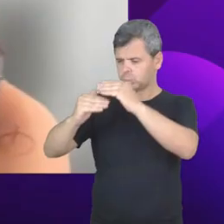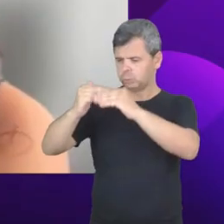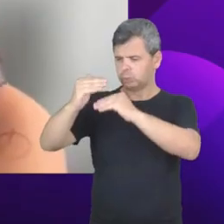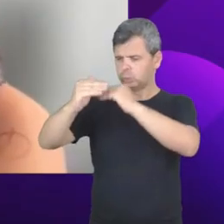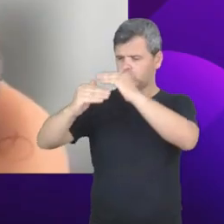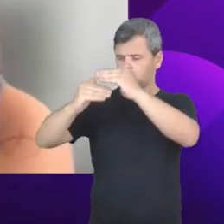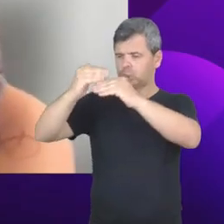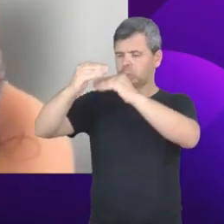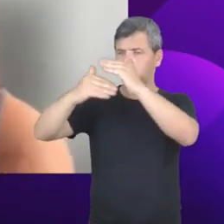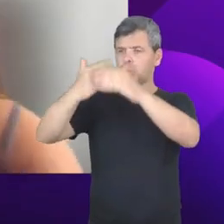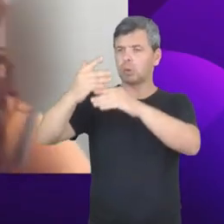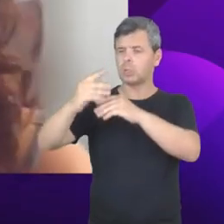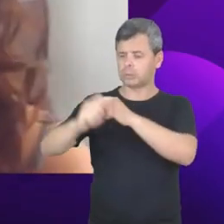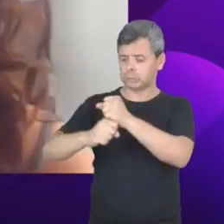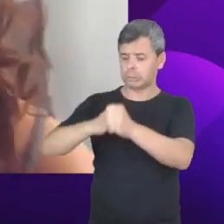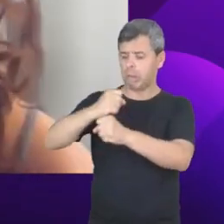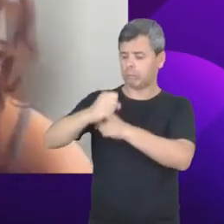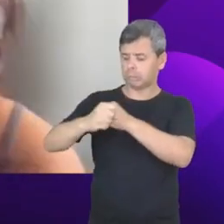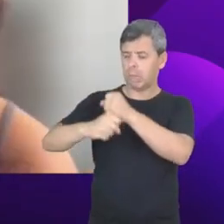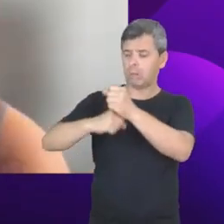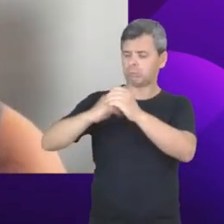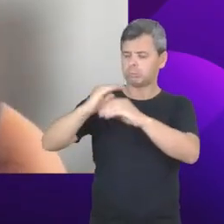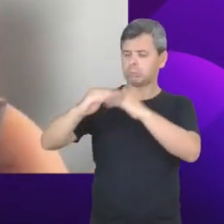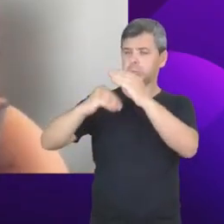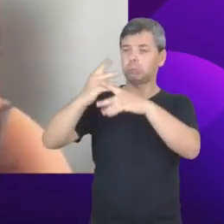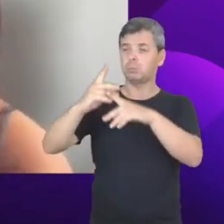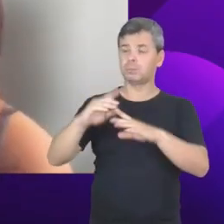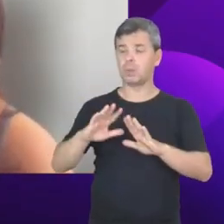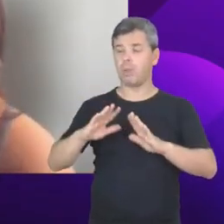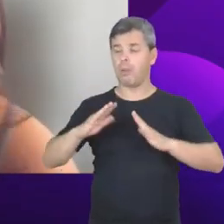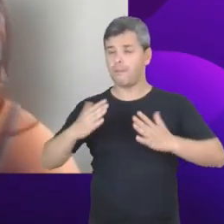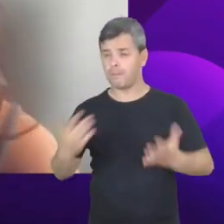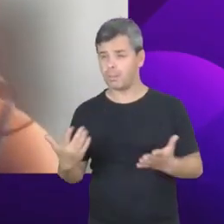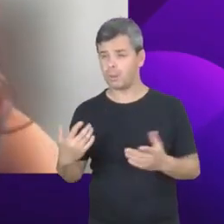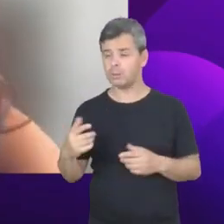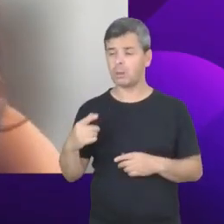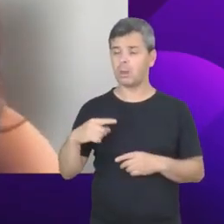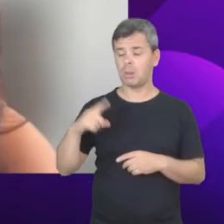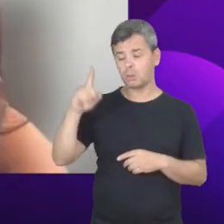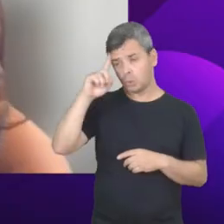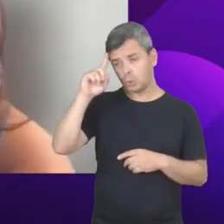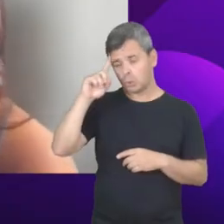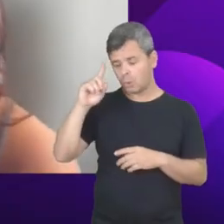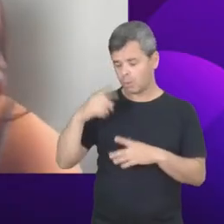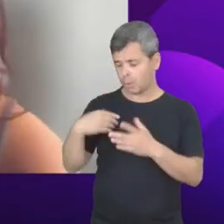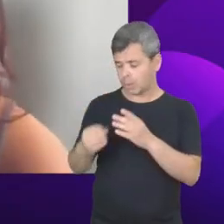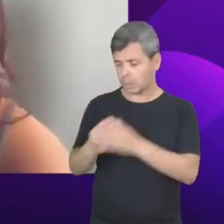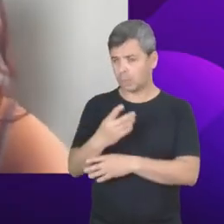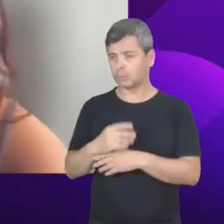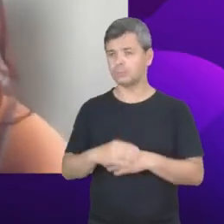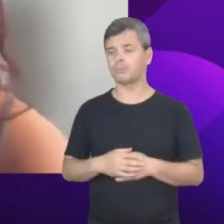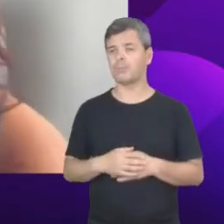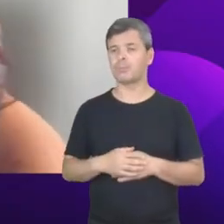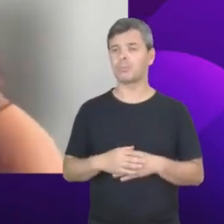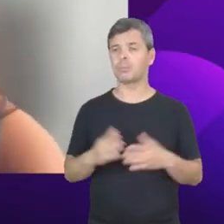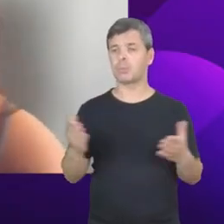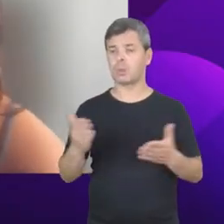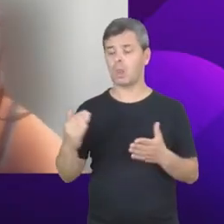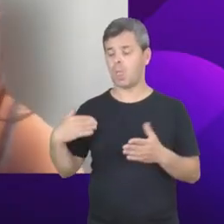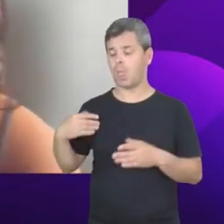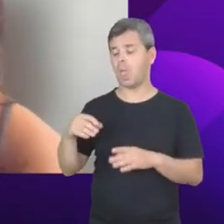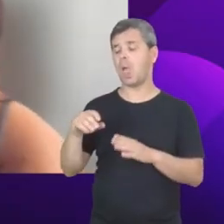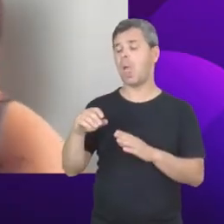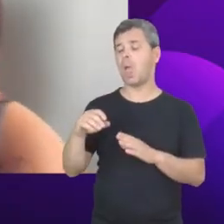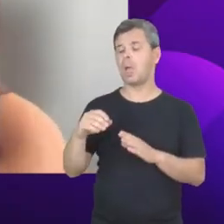longo desses anos todos, né? E cada vez mais aprimorado. Ainda ao longo do